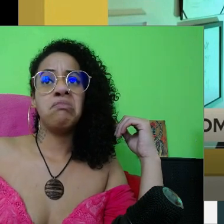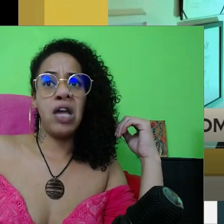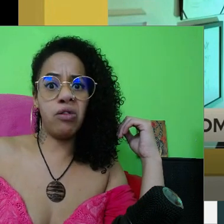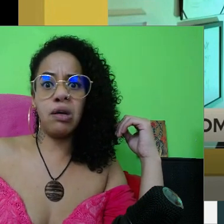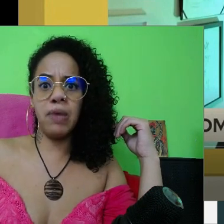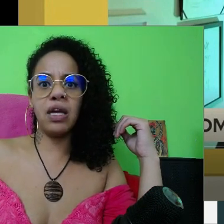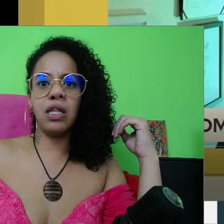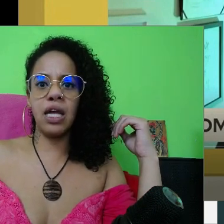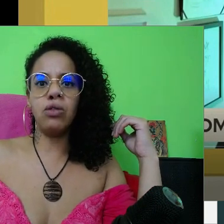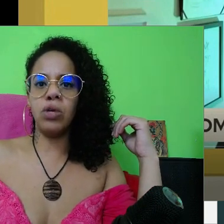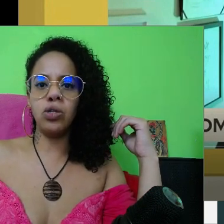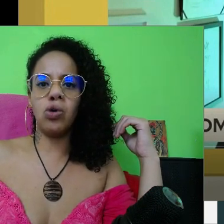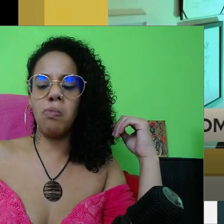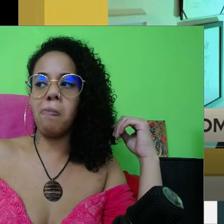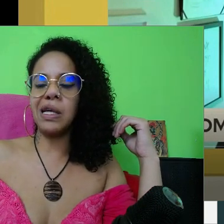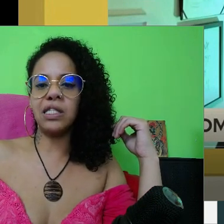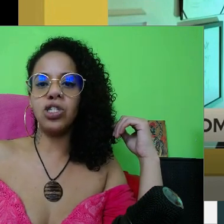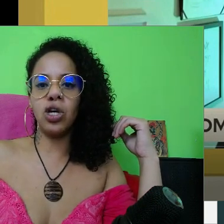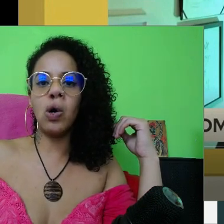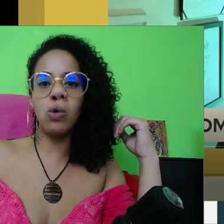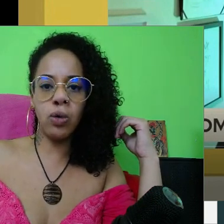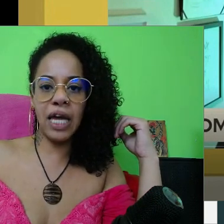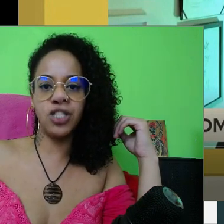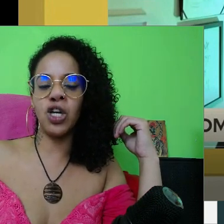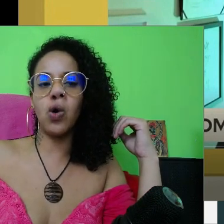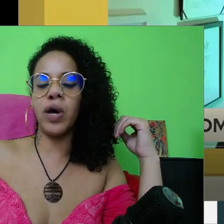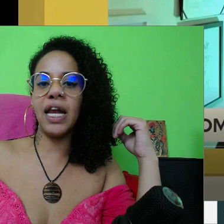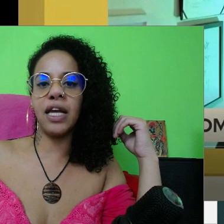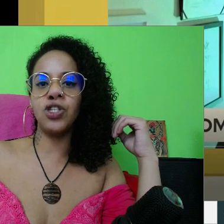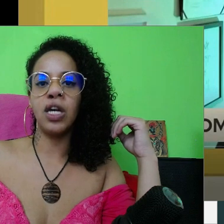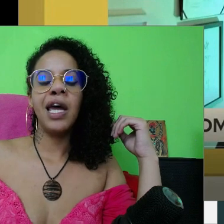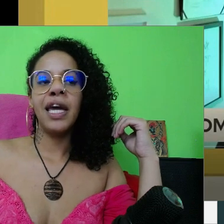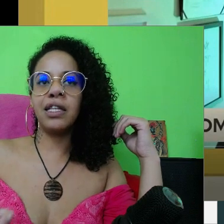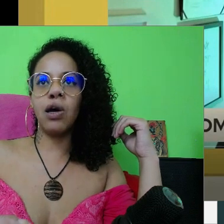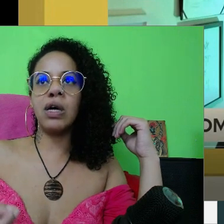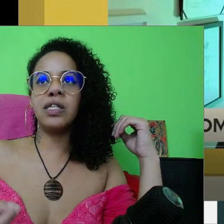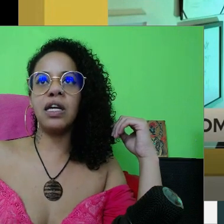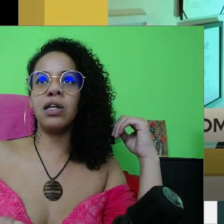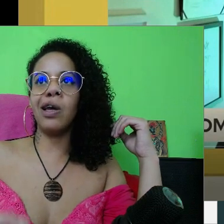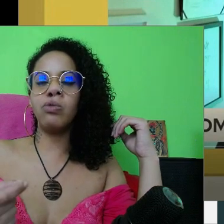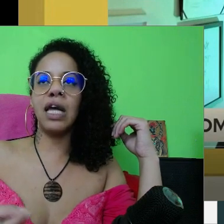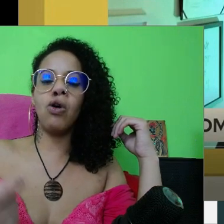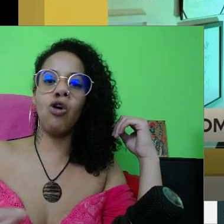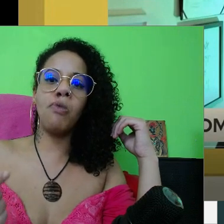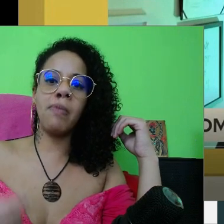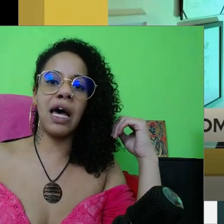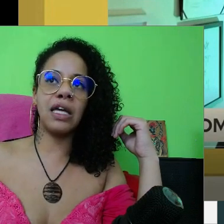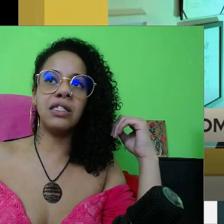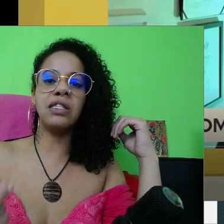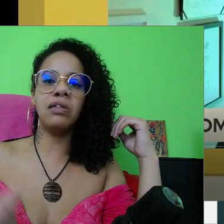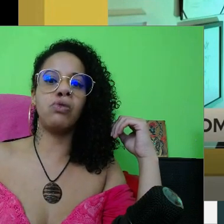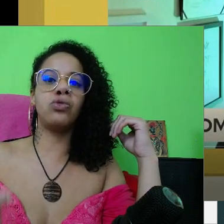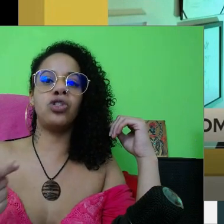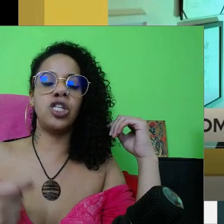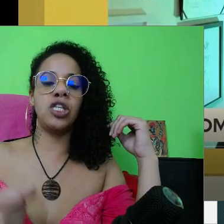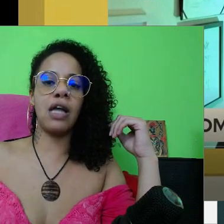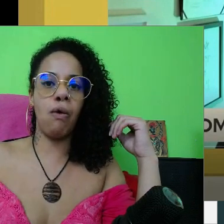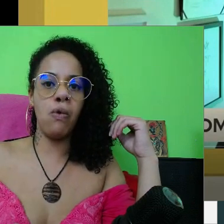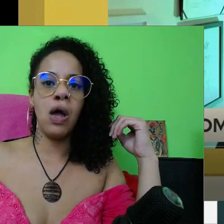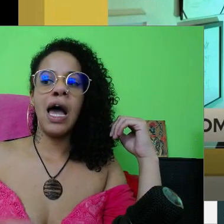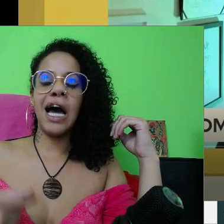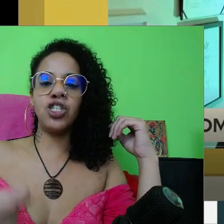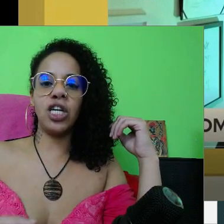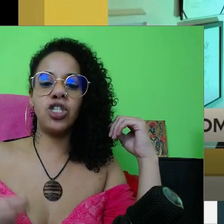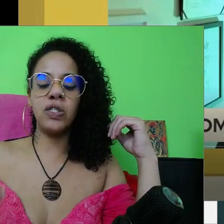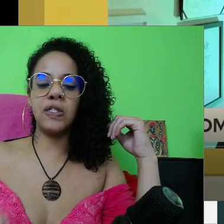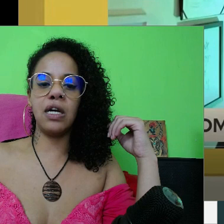eu também entendo isso como bastante congruente incoerente então sim não tem como mais nesse mundo digital